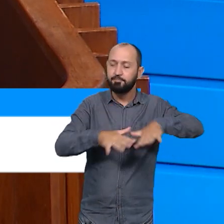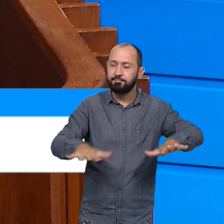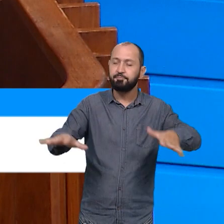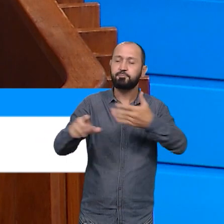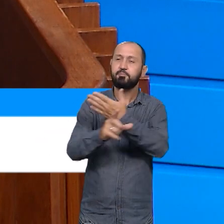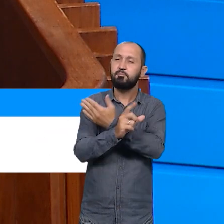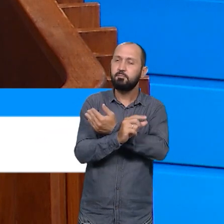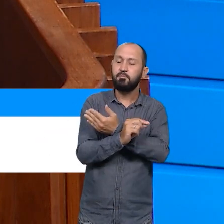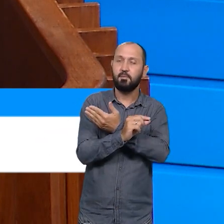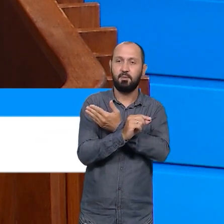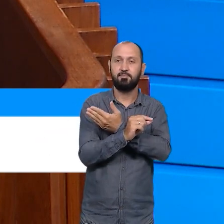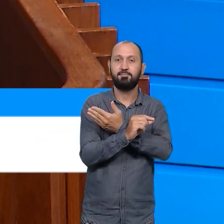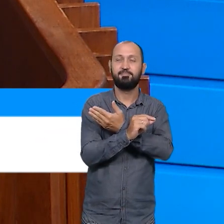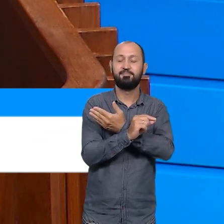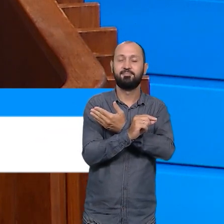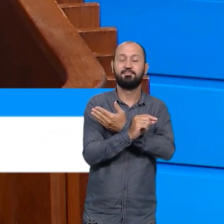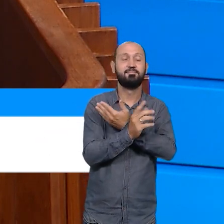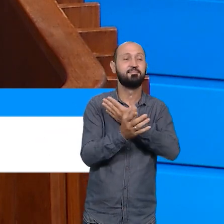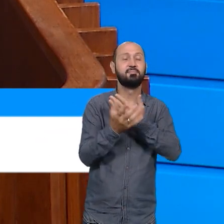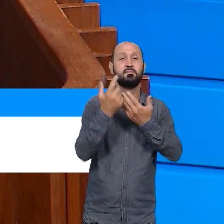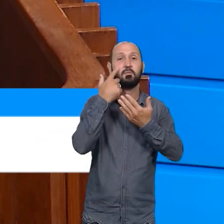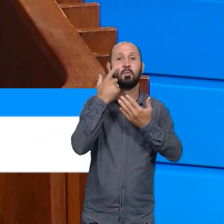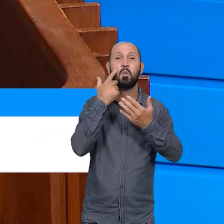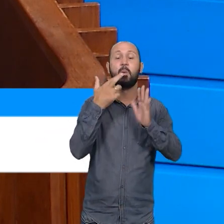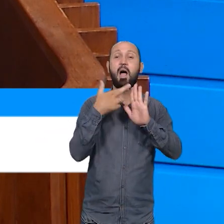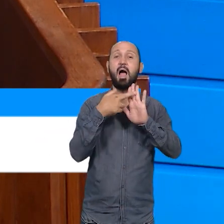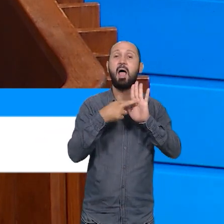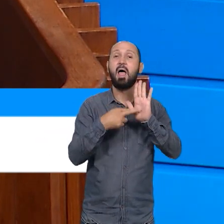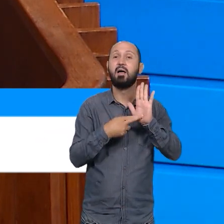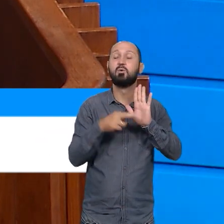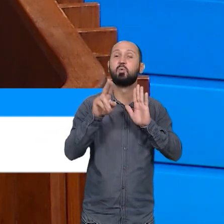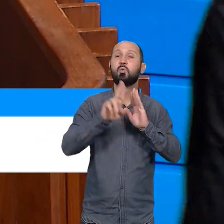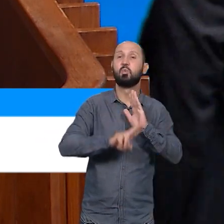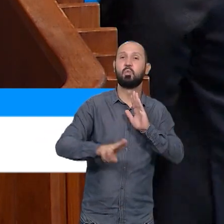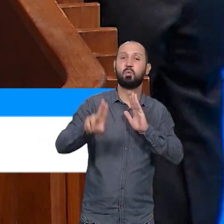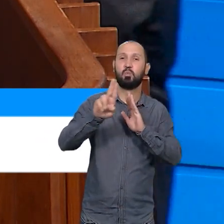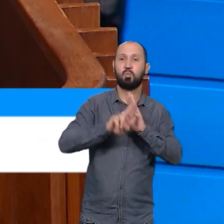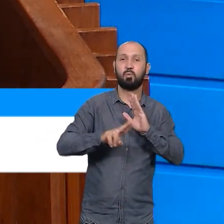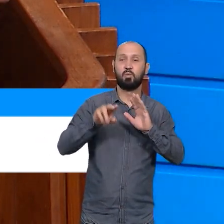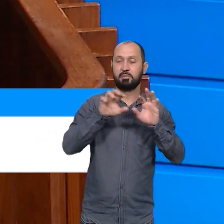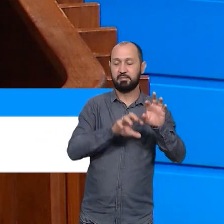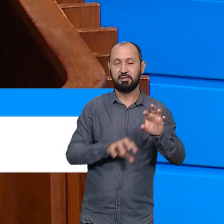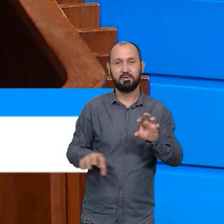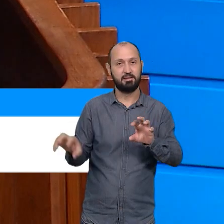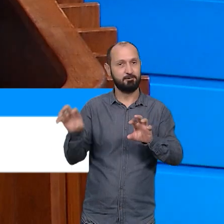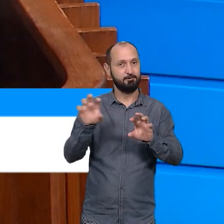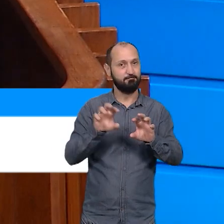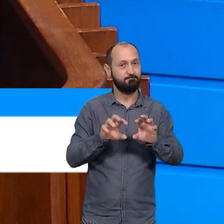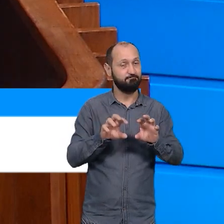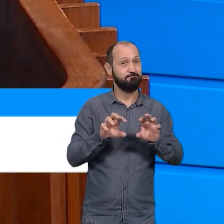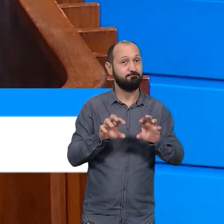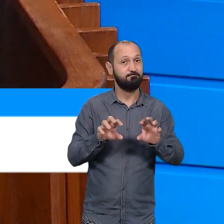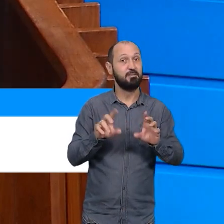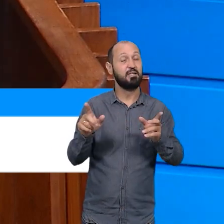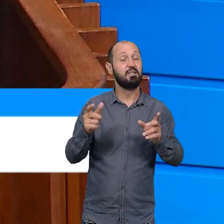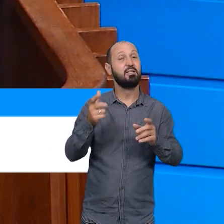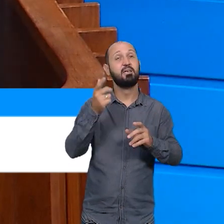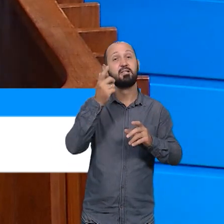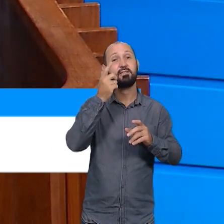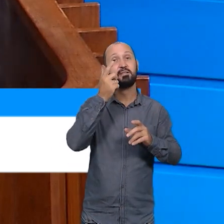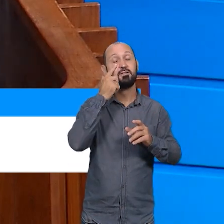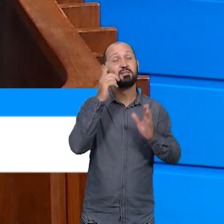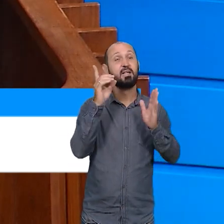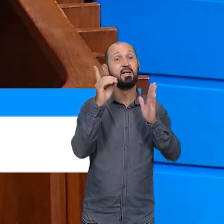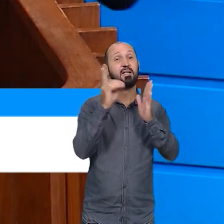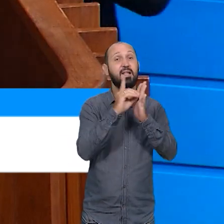planícies pantaneiras, né, um disciplinamento do uso dessas regiões. E isso